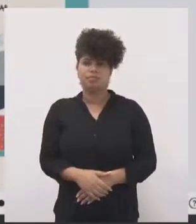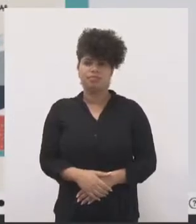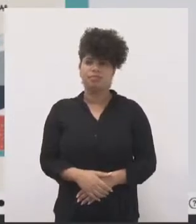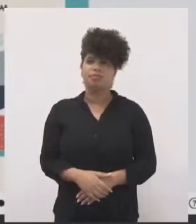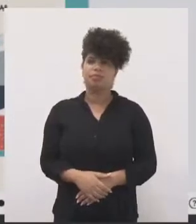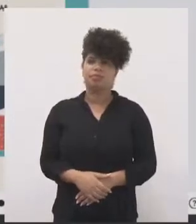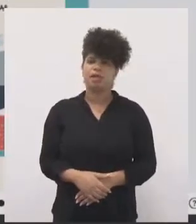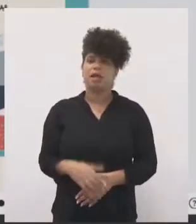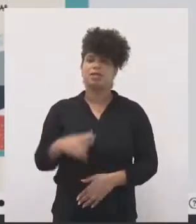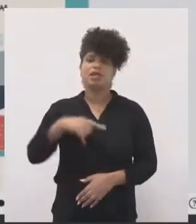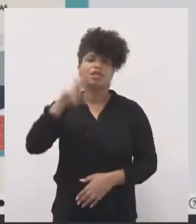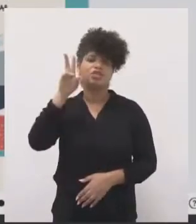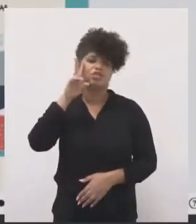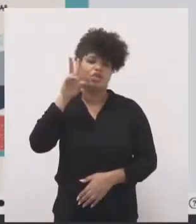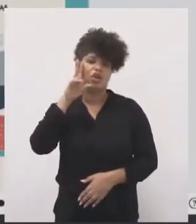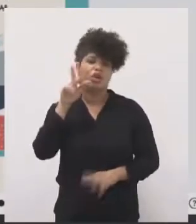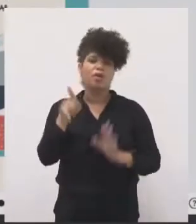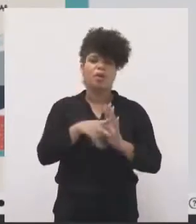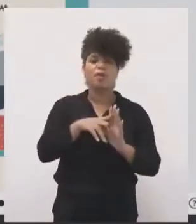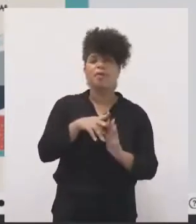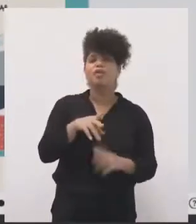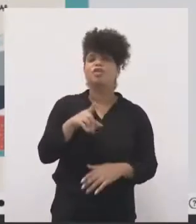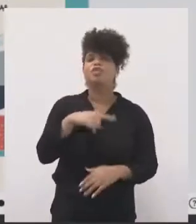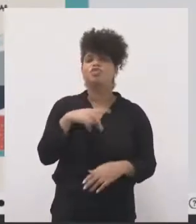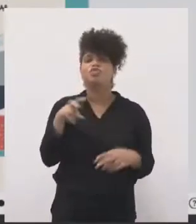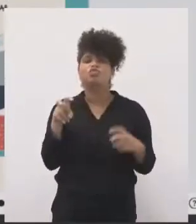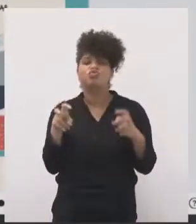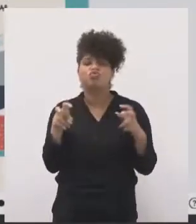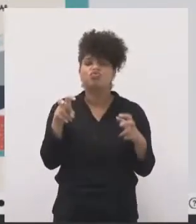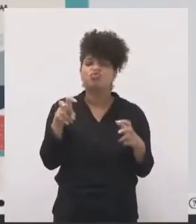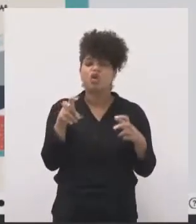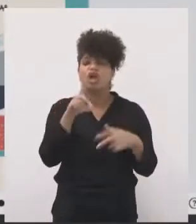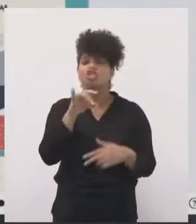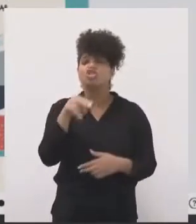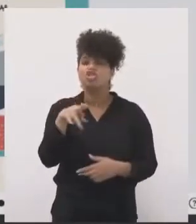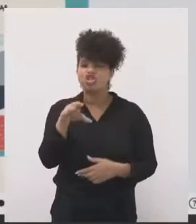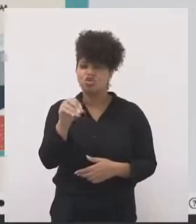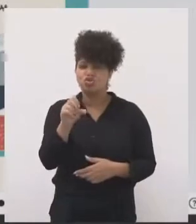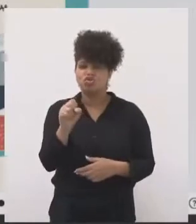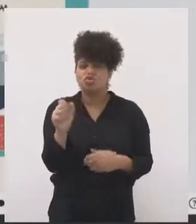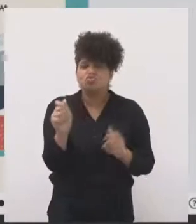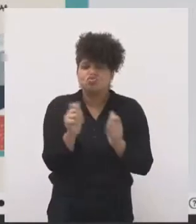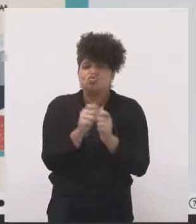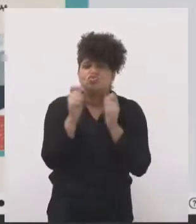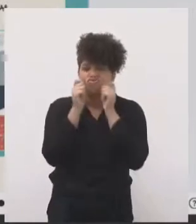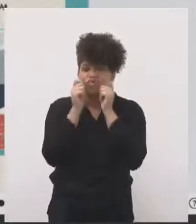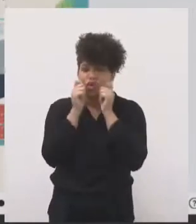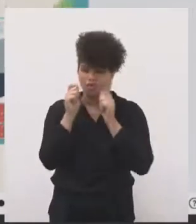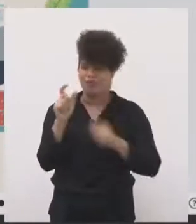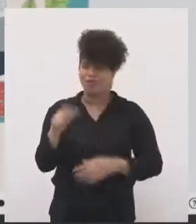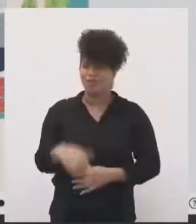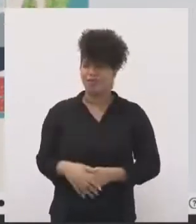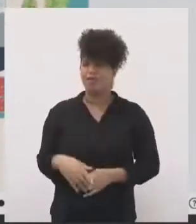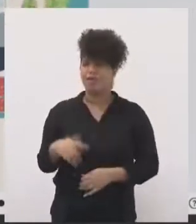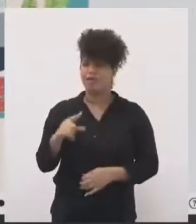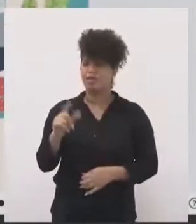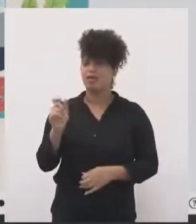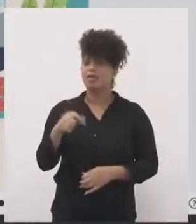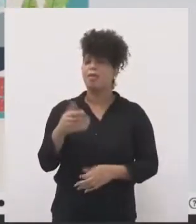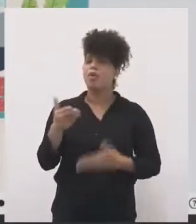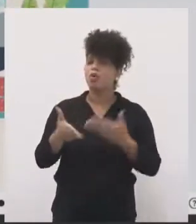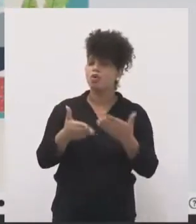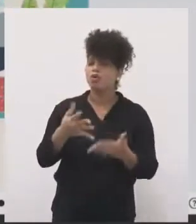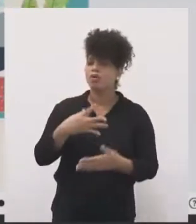chama Lições dos Dinos. Pais podem cuidar de seus filhos de várias formas, eles podem tentar